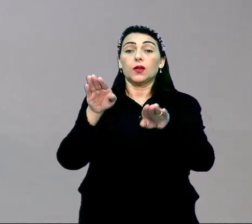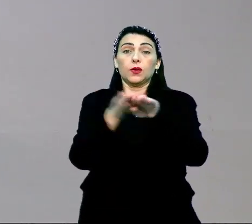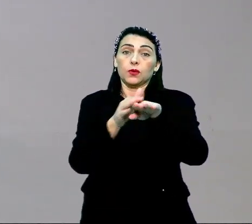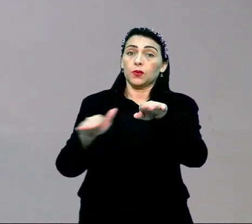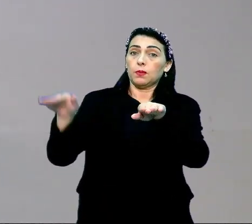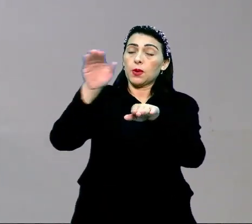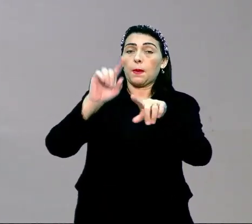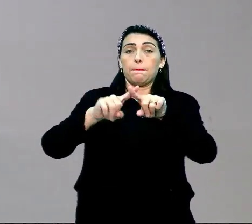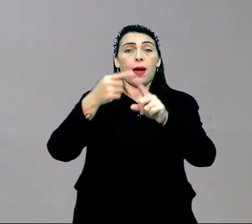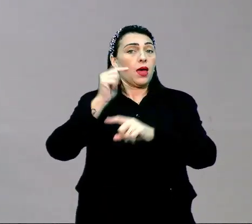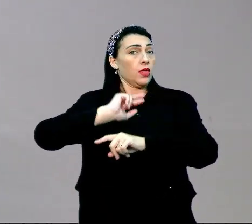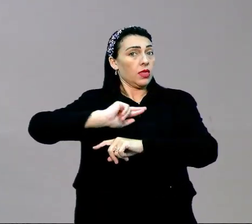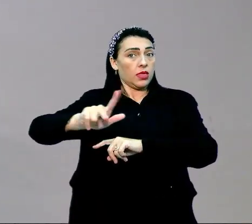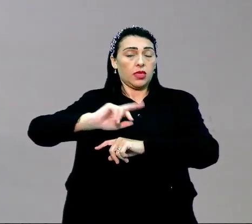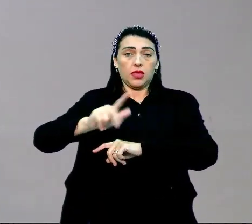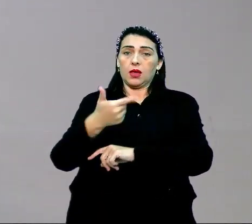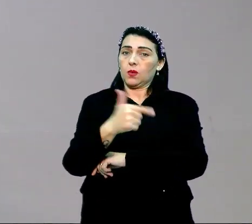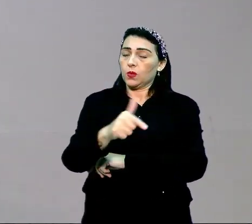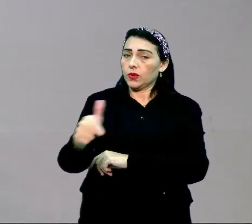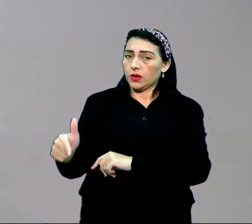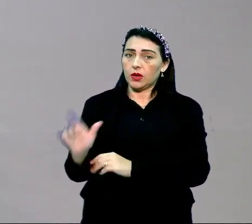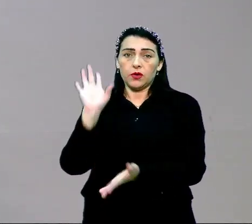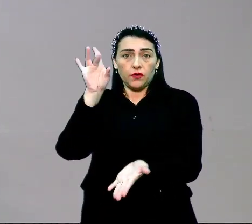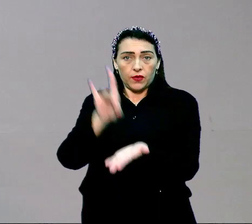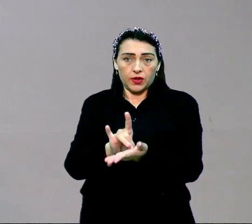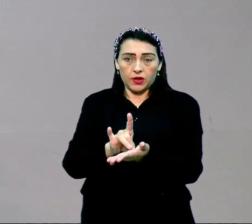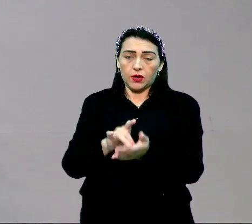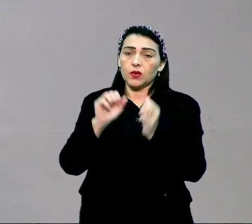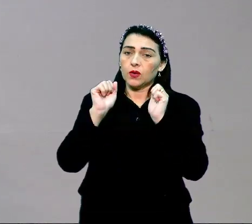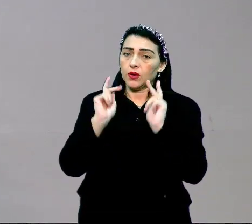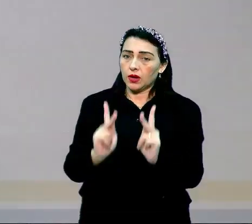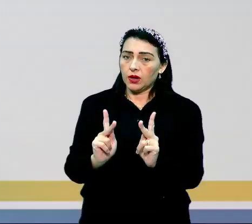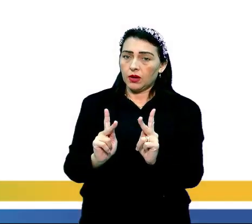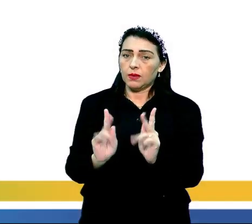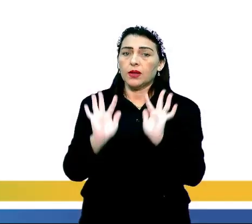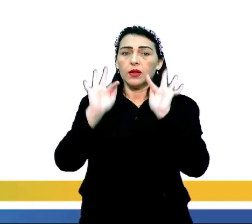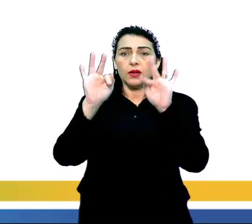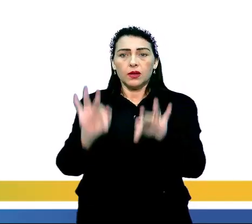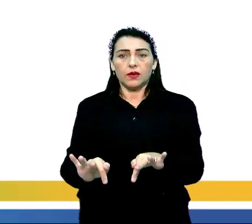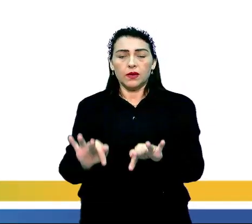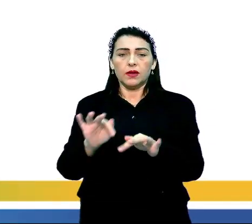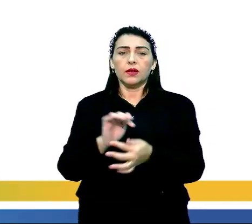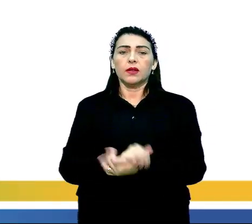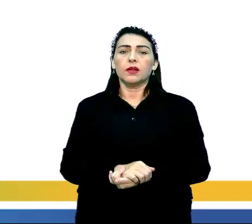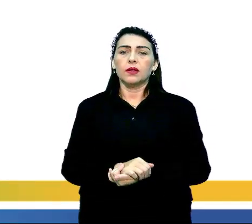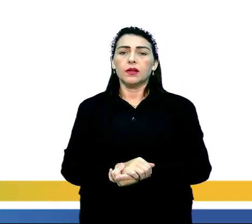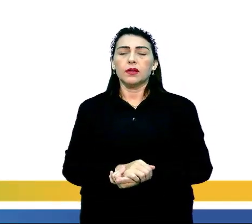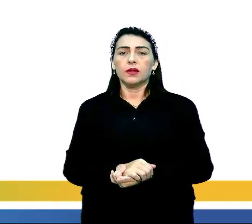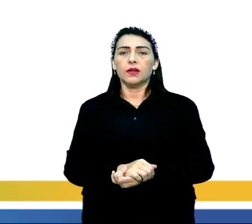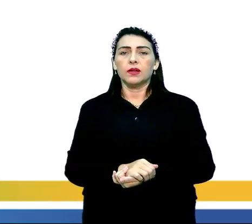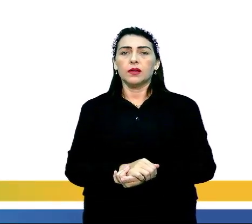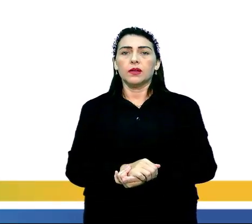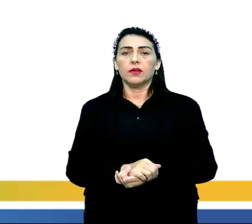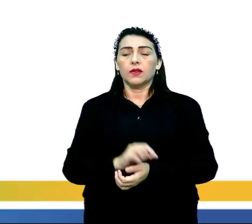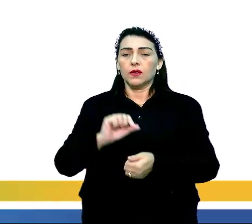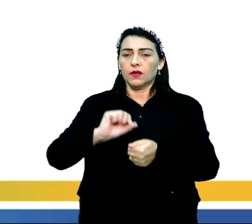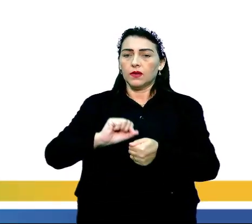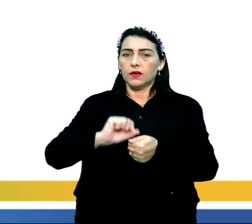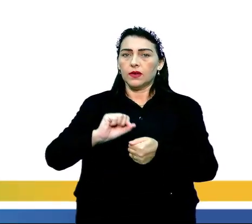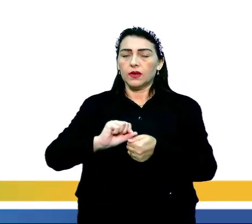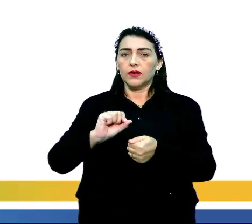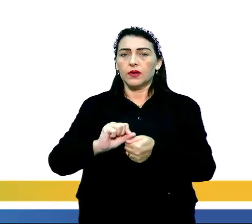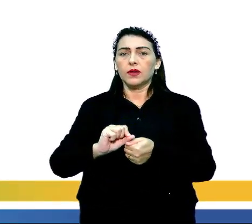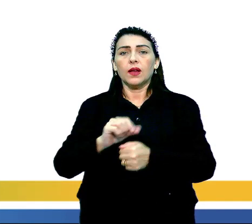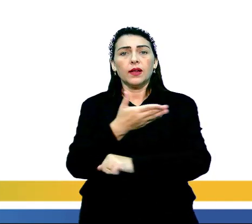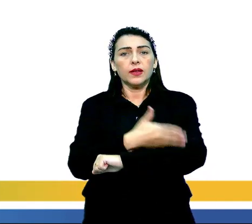outro, mas isso não é determinante e nem efetivo, tranquilo? E para a gente finalizar, a gente vai aqui realizar